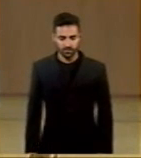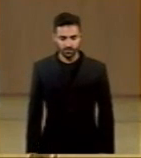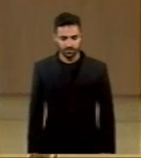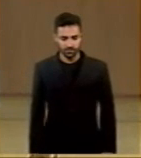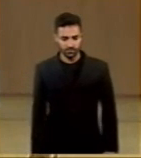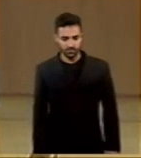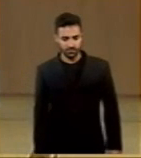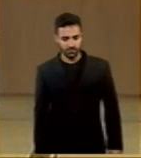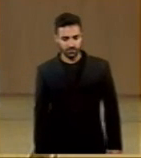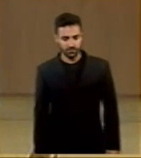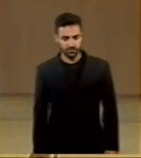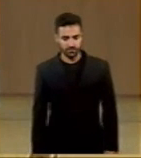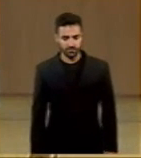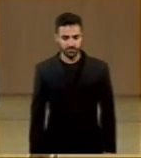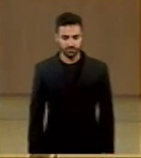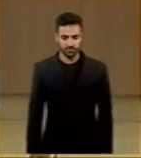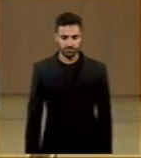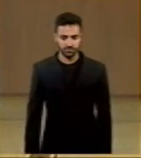presidente da corte,